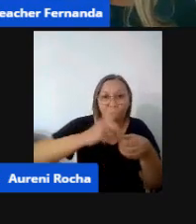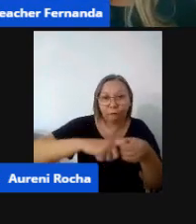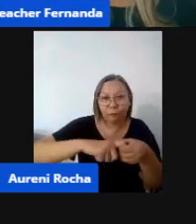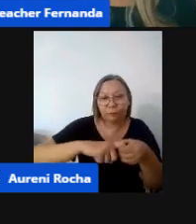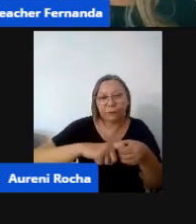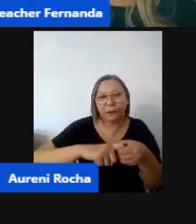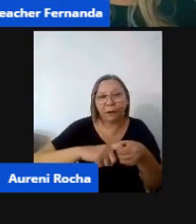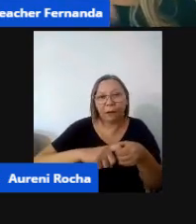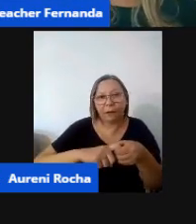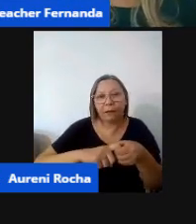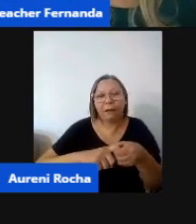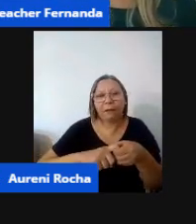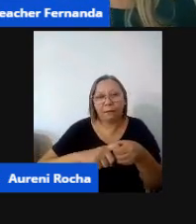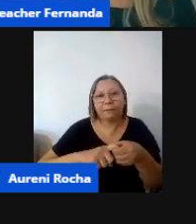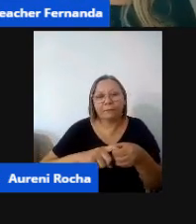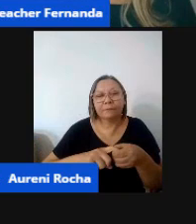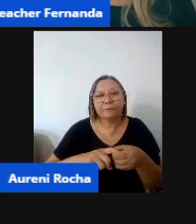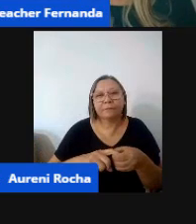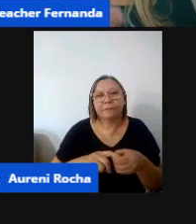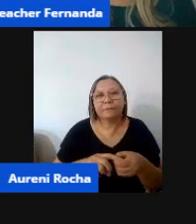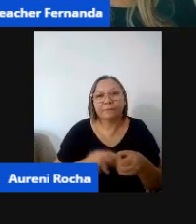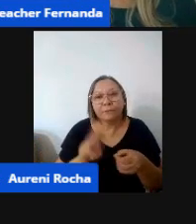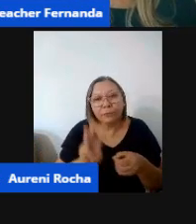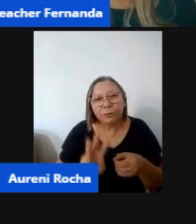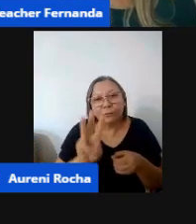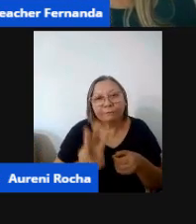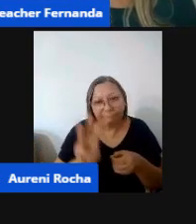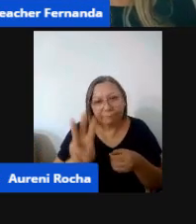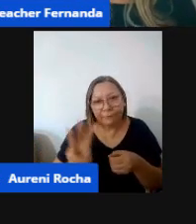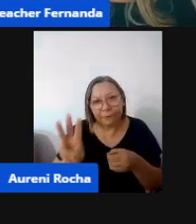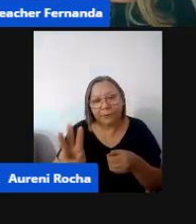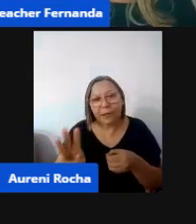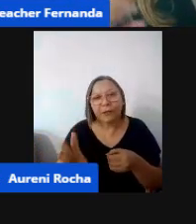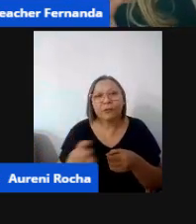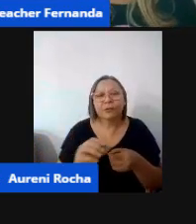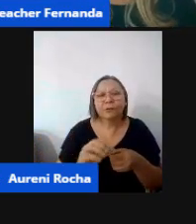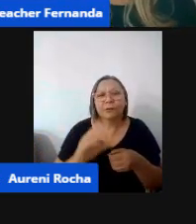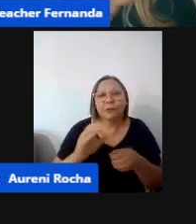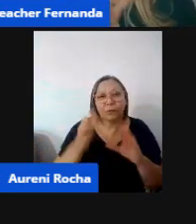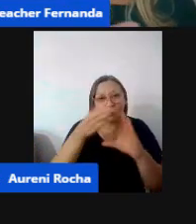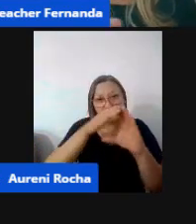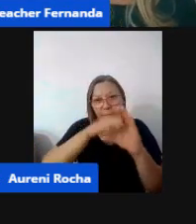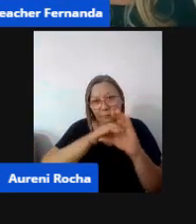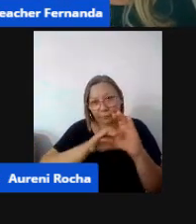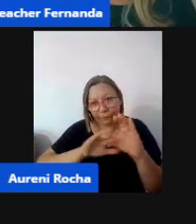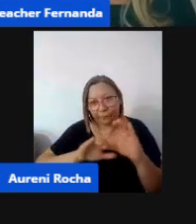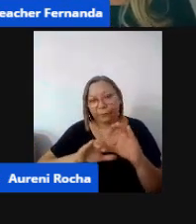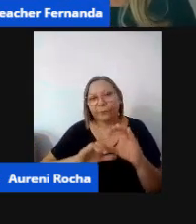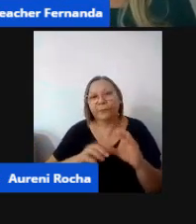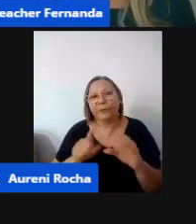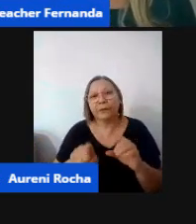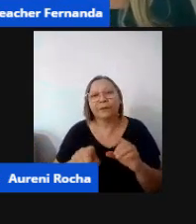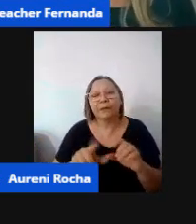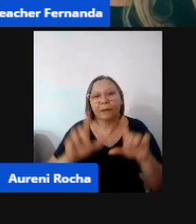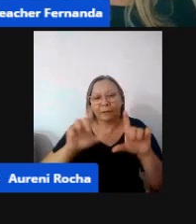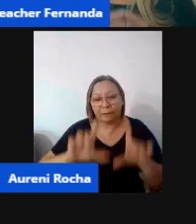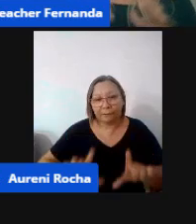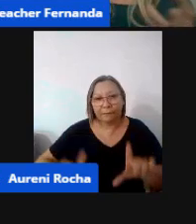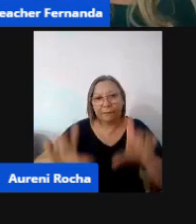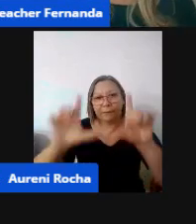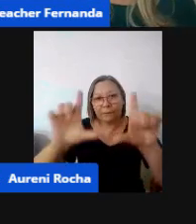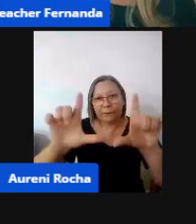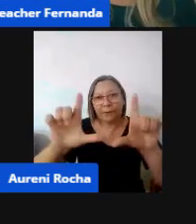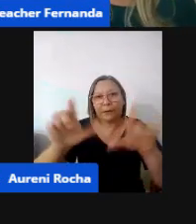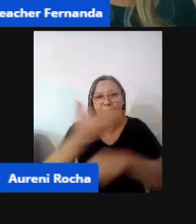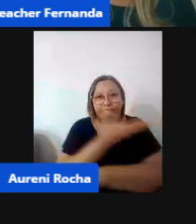site mesmo do Canva, eu saí da apresentação, voltei para o site do Canva, e eu tenho aqui essa tela branca, tá? Que